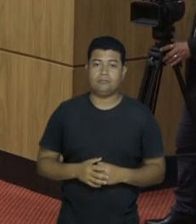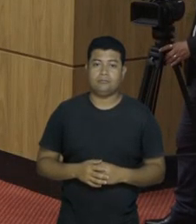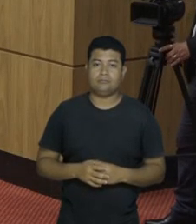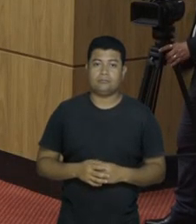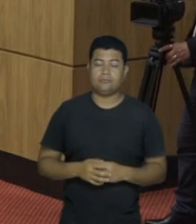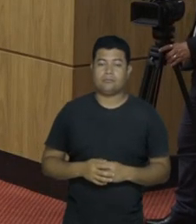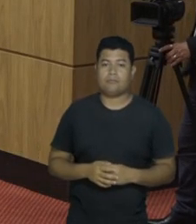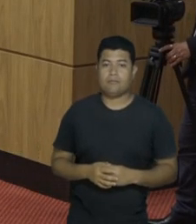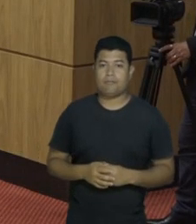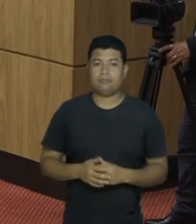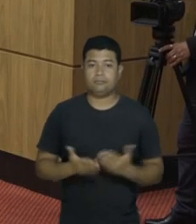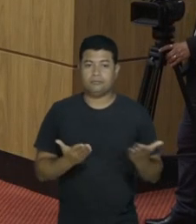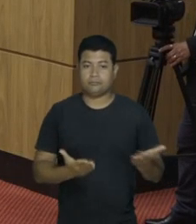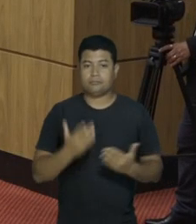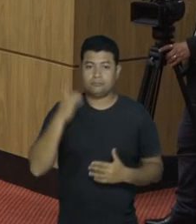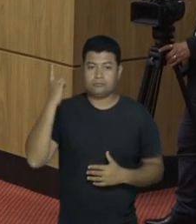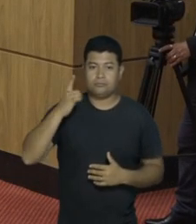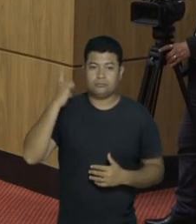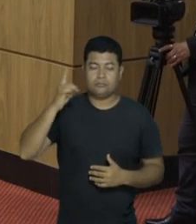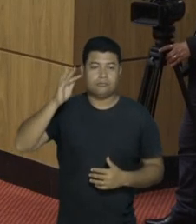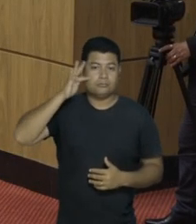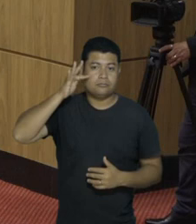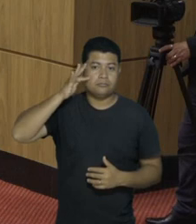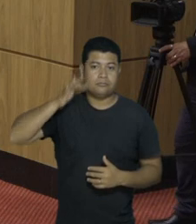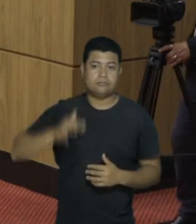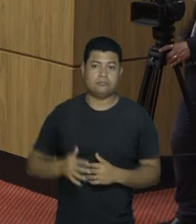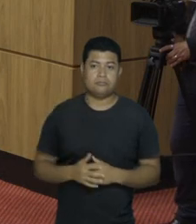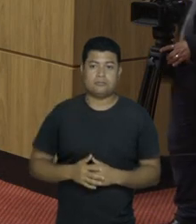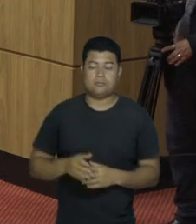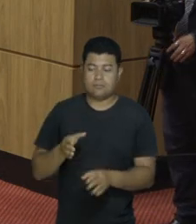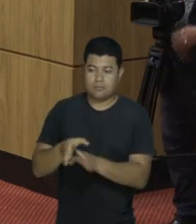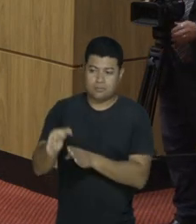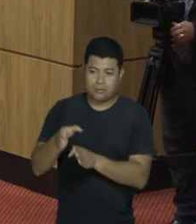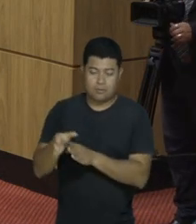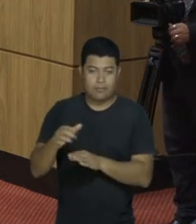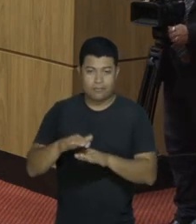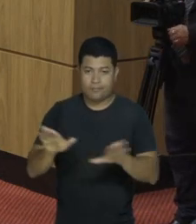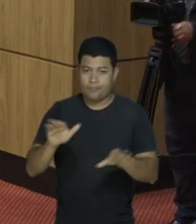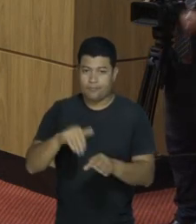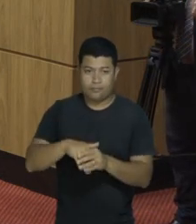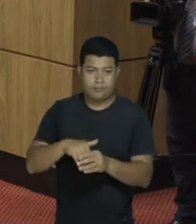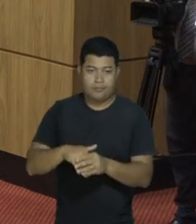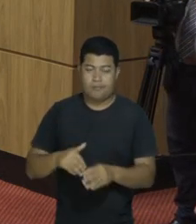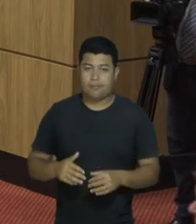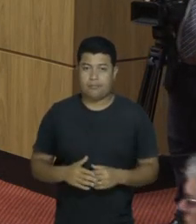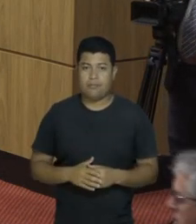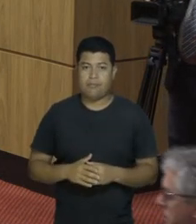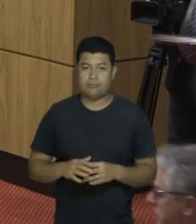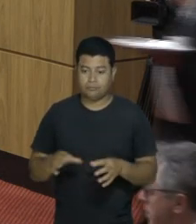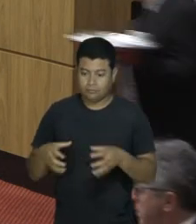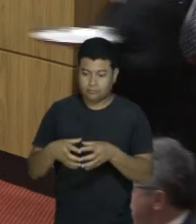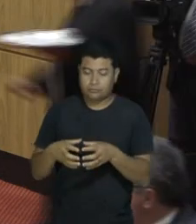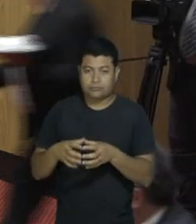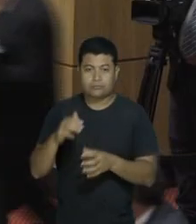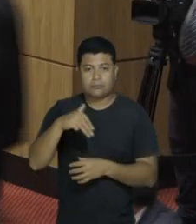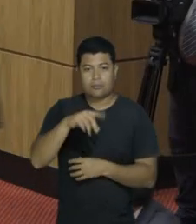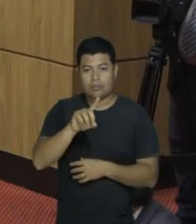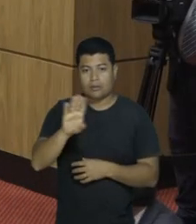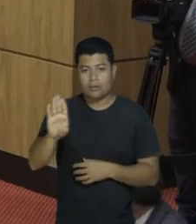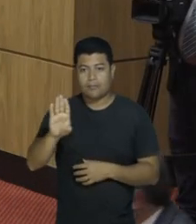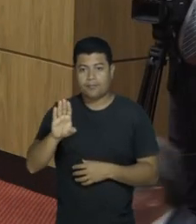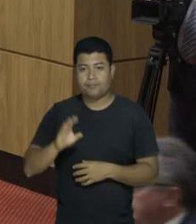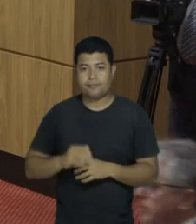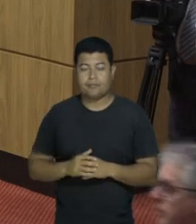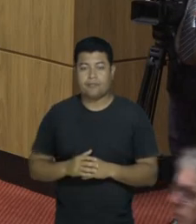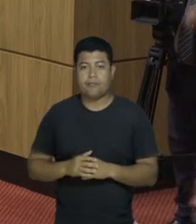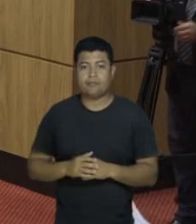Para discutir a matéria, com a palavra o deputado Fernando Kreling. Encaminhamento, senhor presidente. Apenas encaminhando a bancada do MDB, como nós